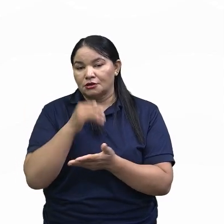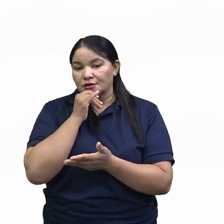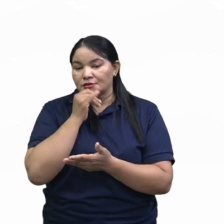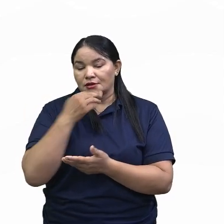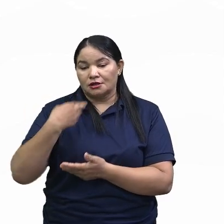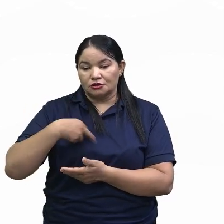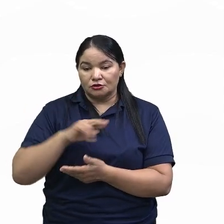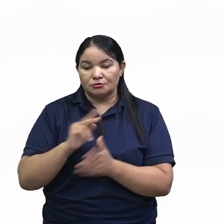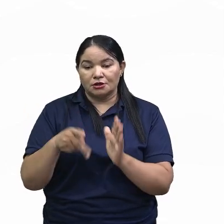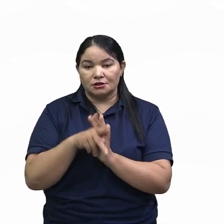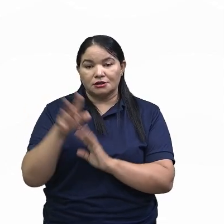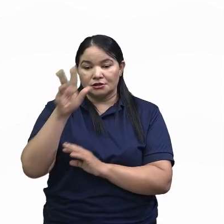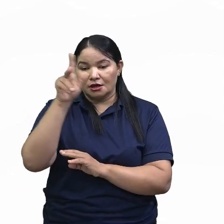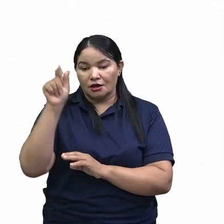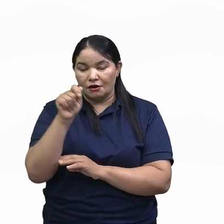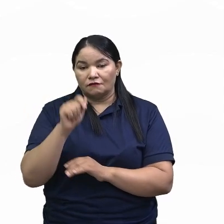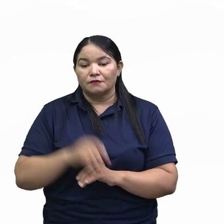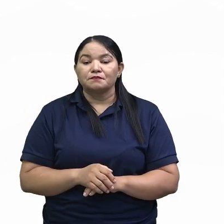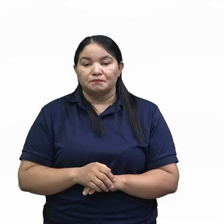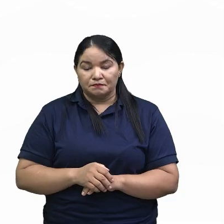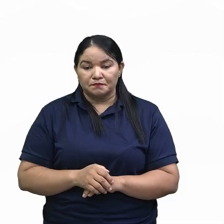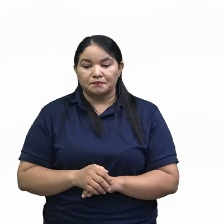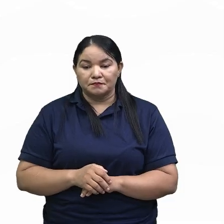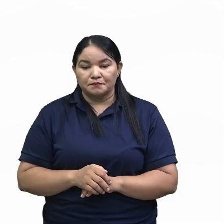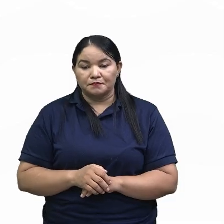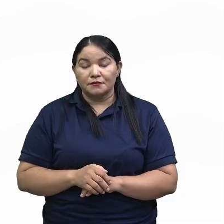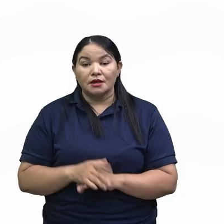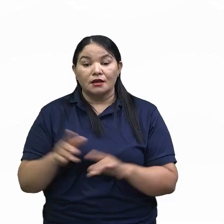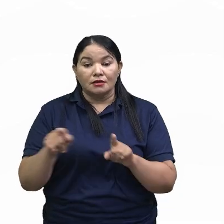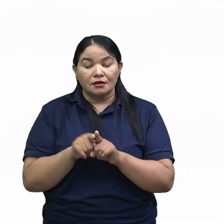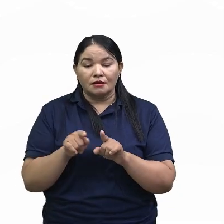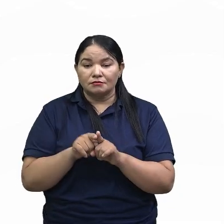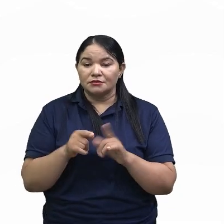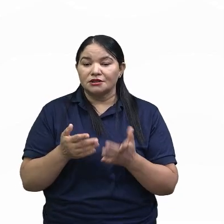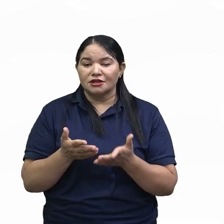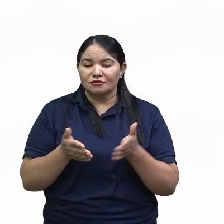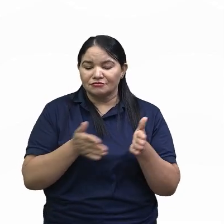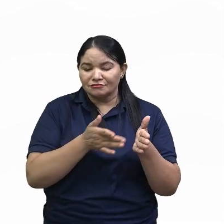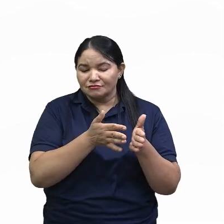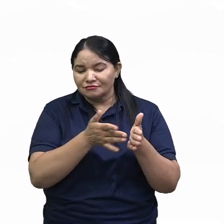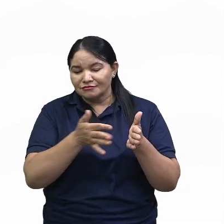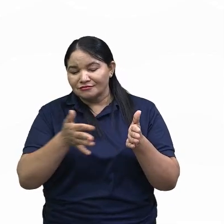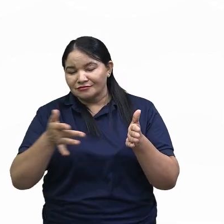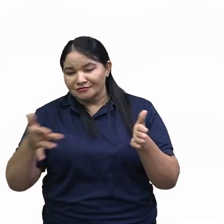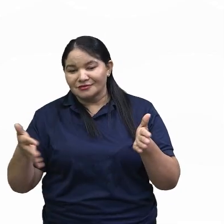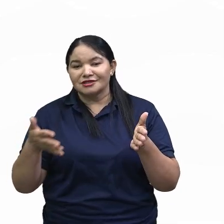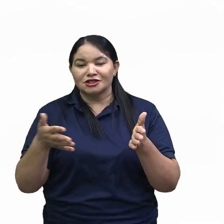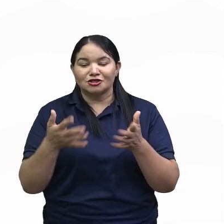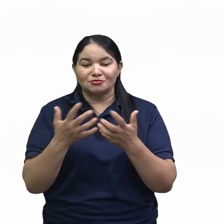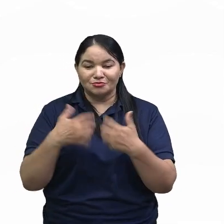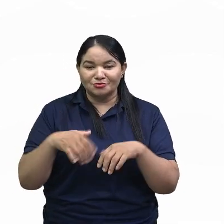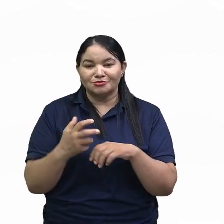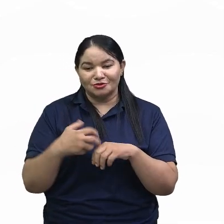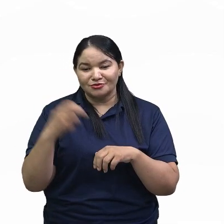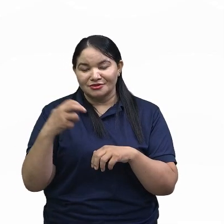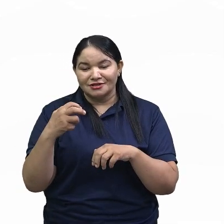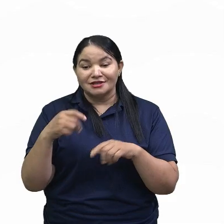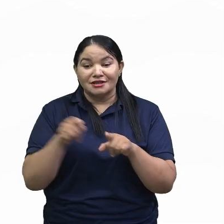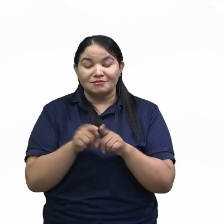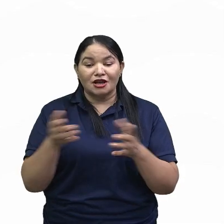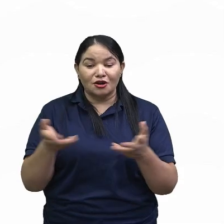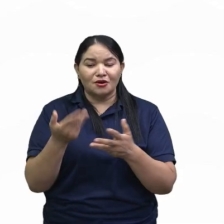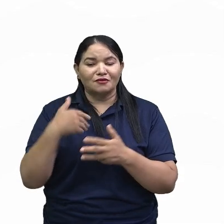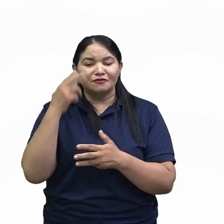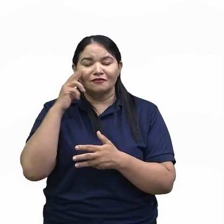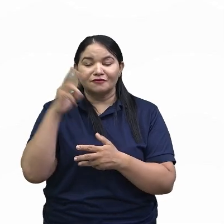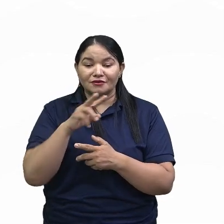de matriz africana, por exemplo. E aí a gente fez todo esse passeio pelo multiculturalismo, né?